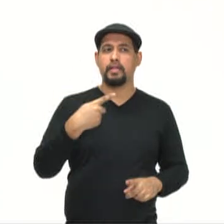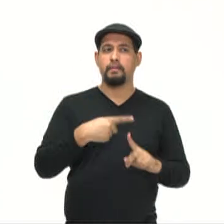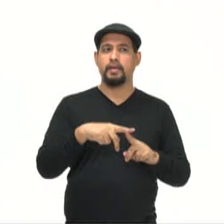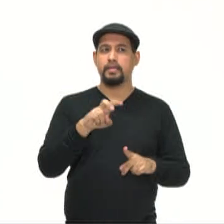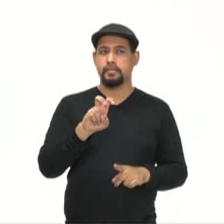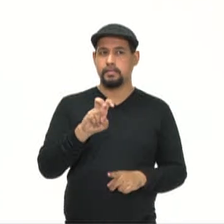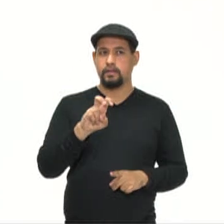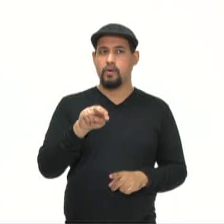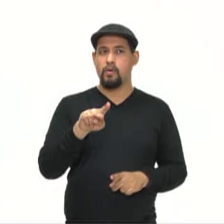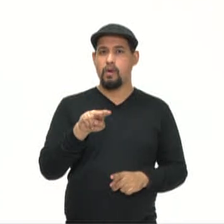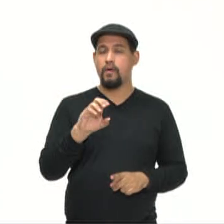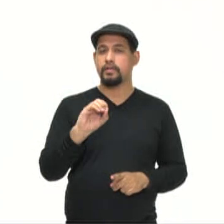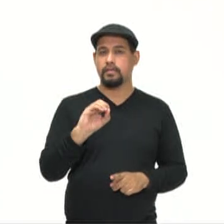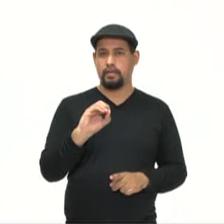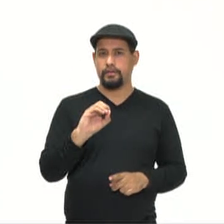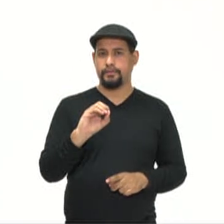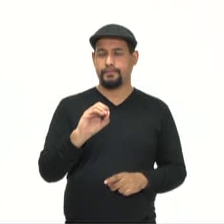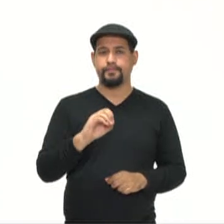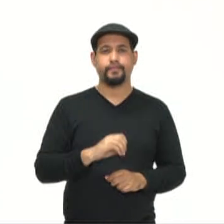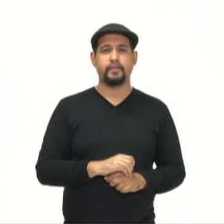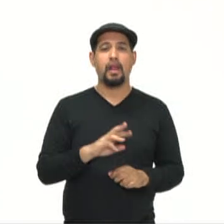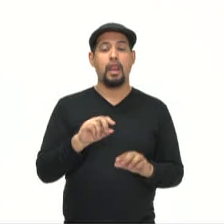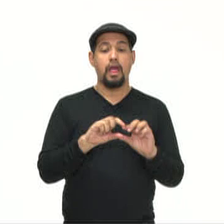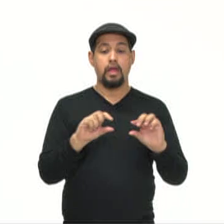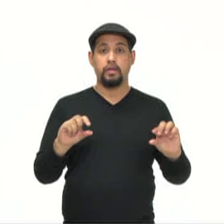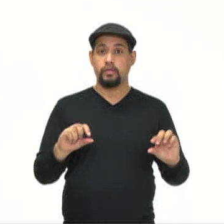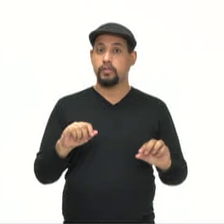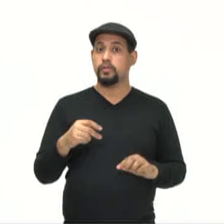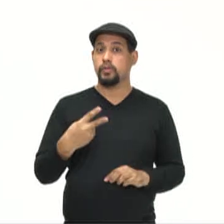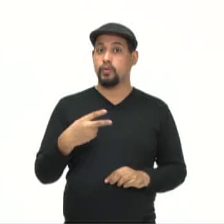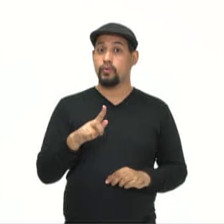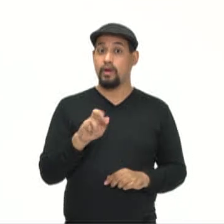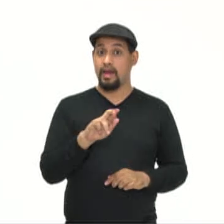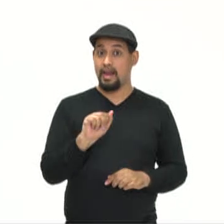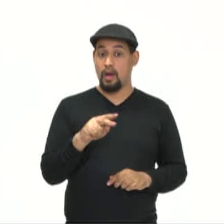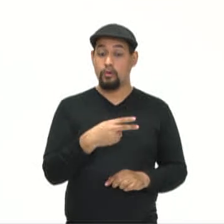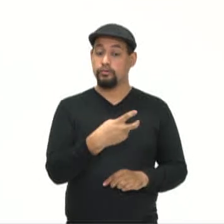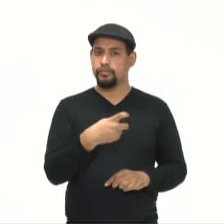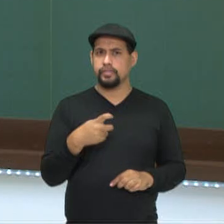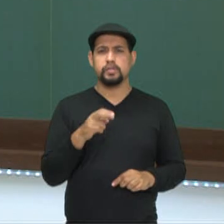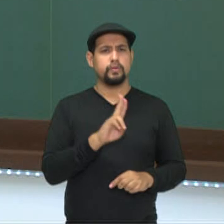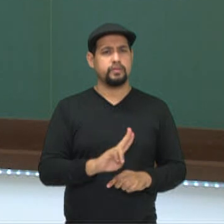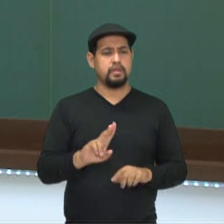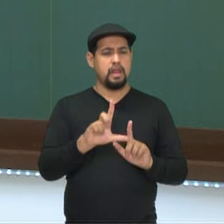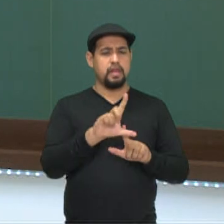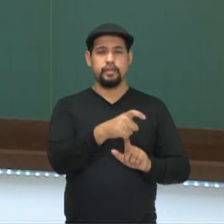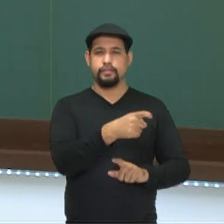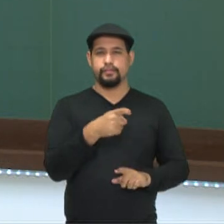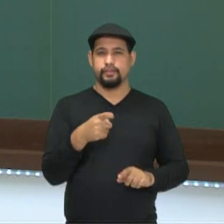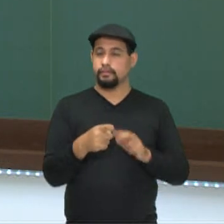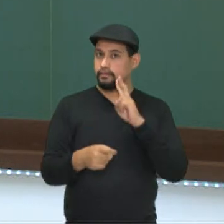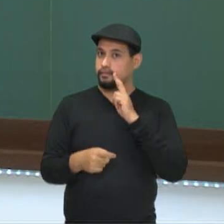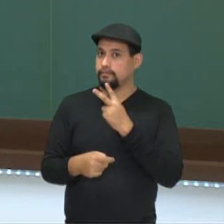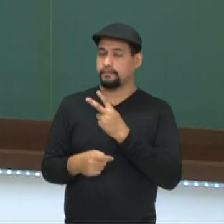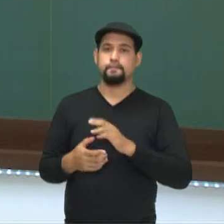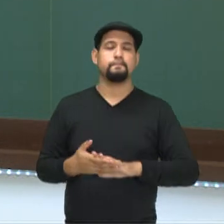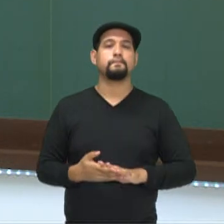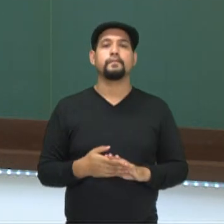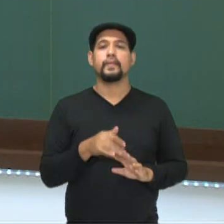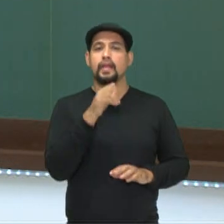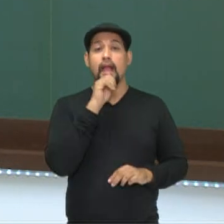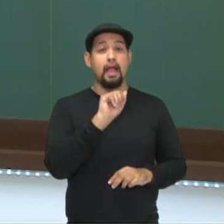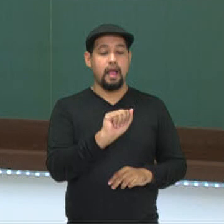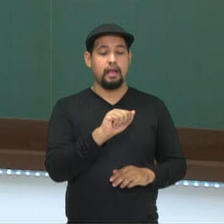zero. Ela é uma equação do segundo grau na incógnita x. Então, eu estou usando a letra x, ó. Em que o